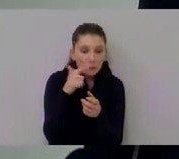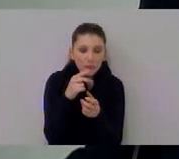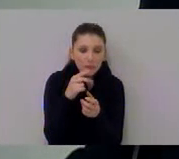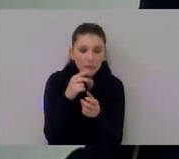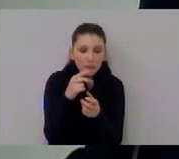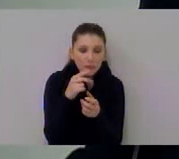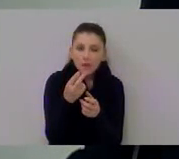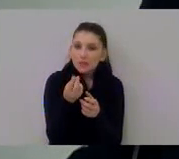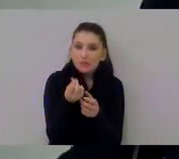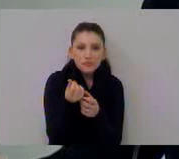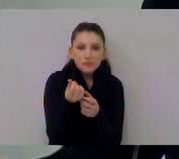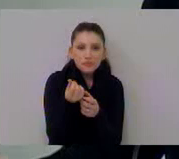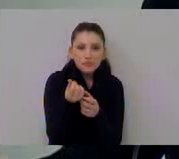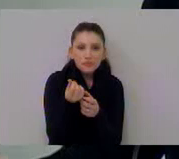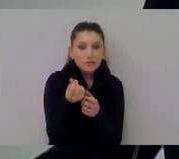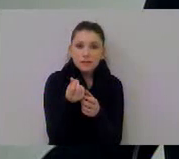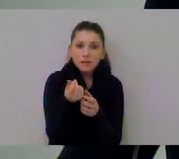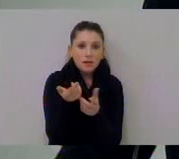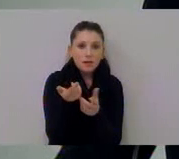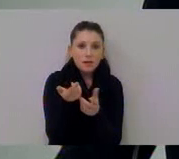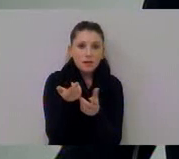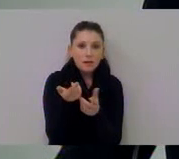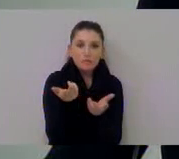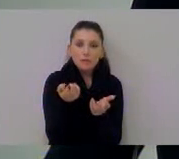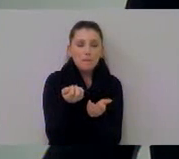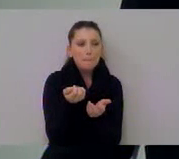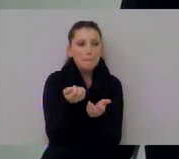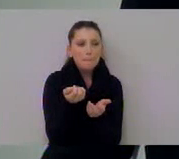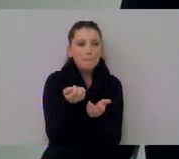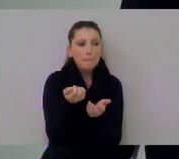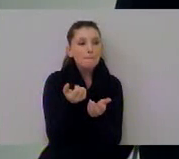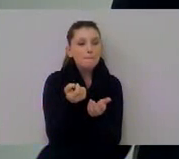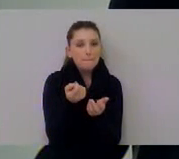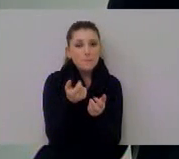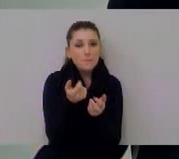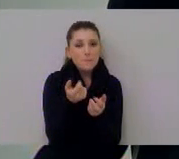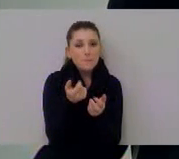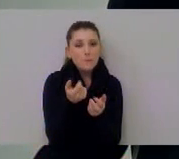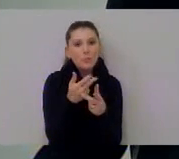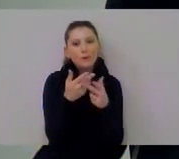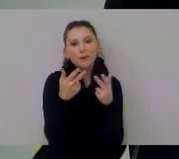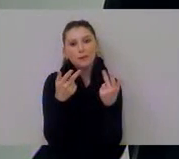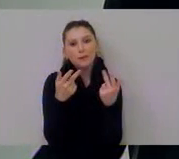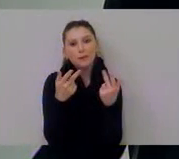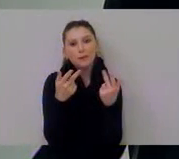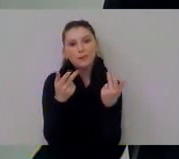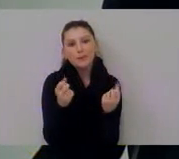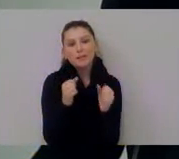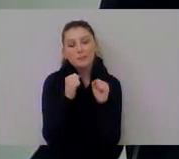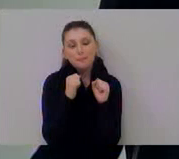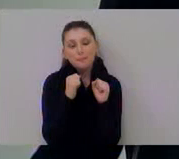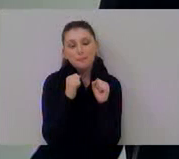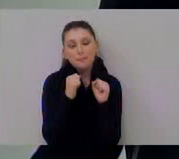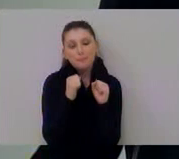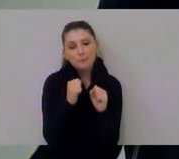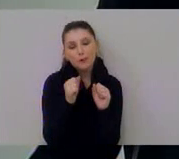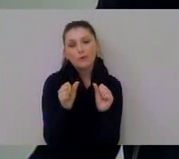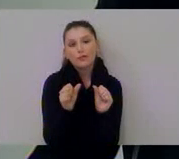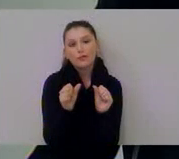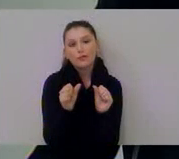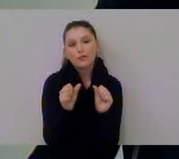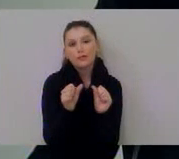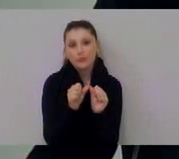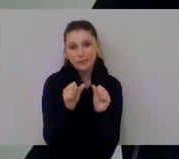muita pouca coisa se pode fazer. Além da